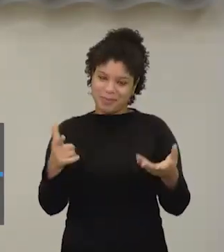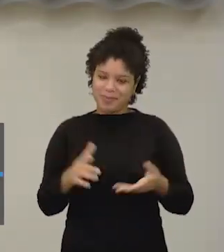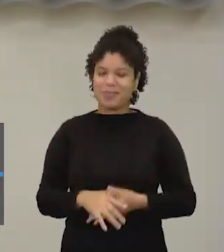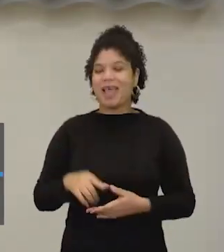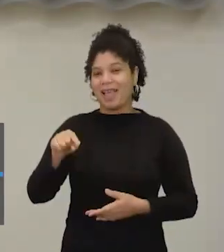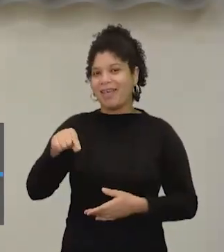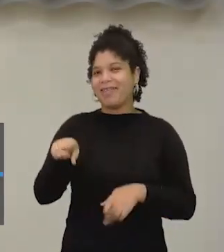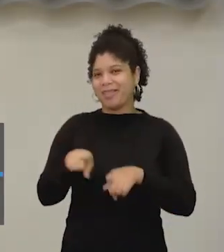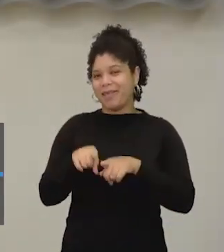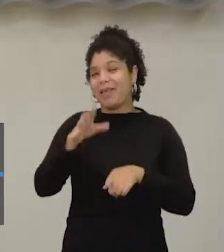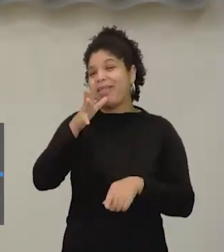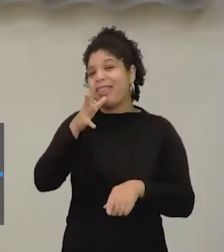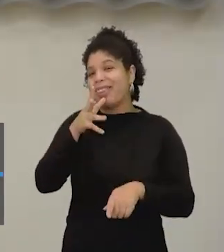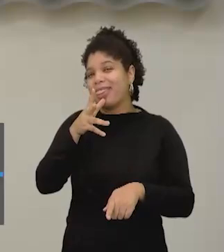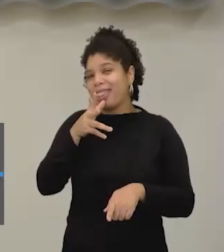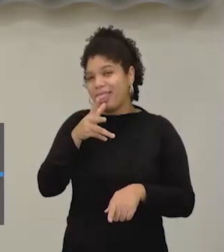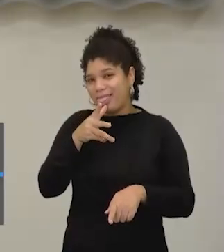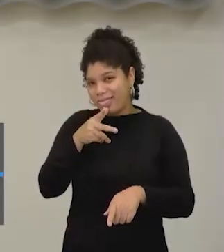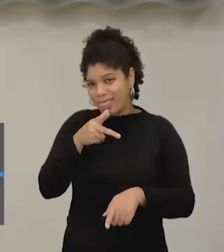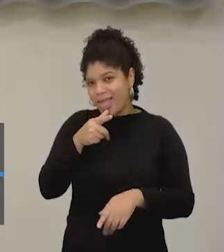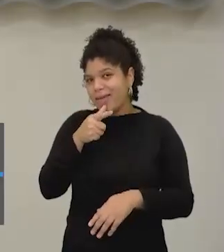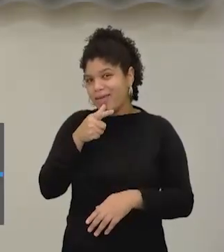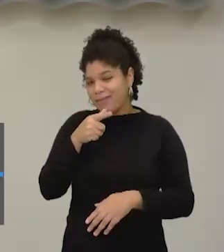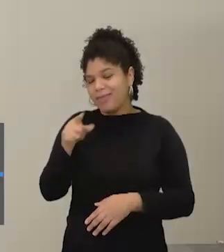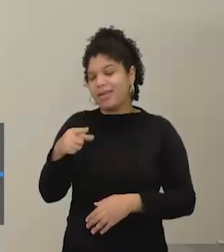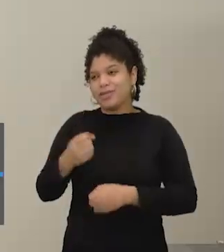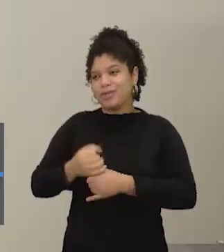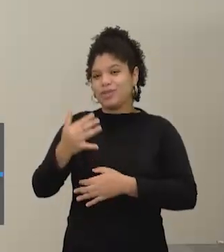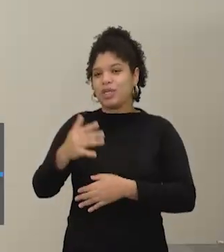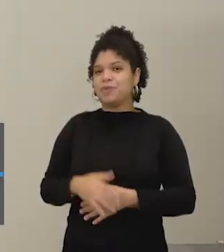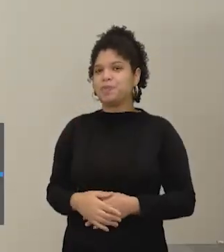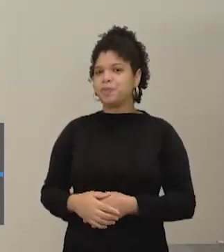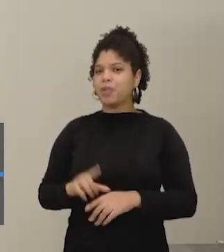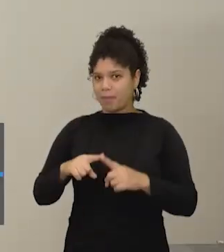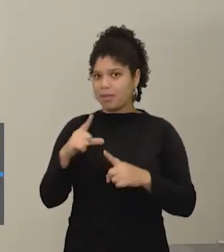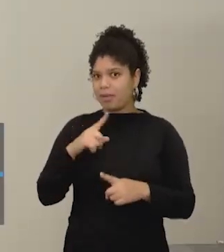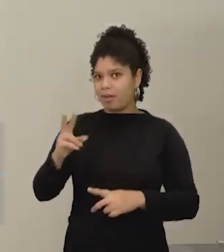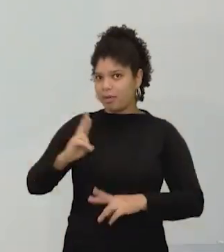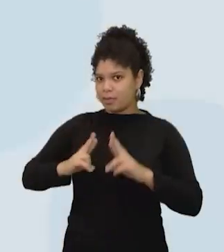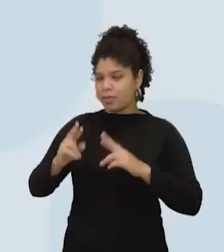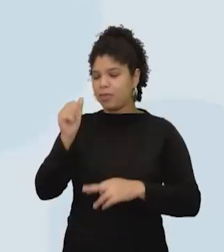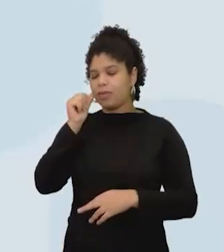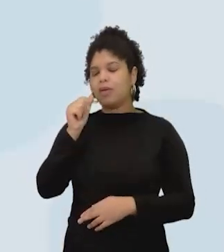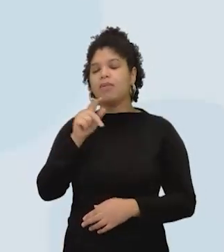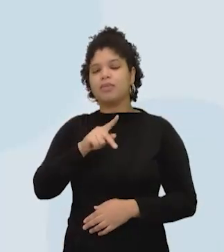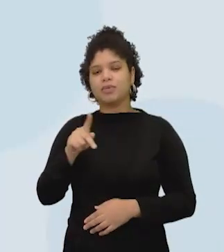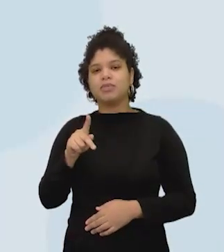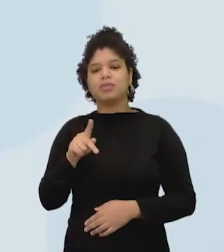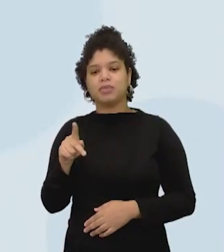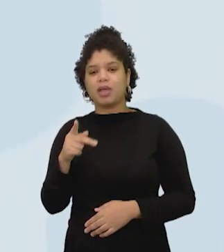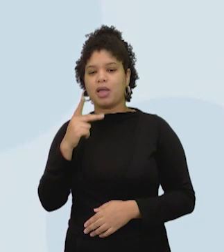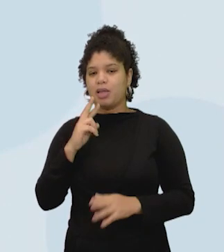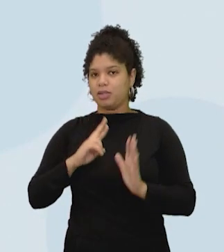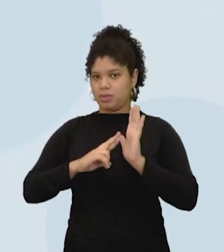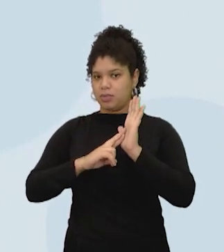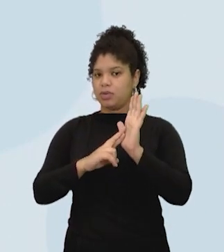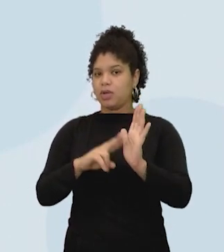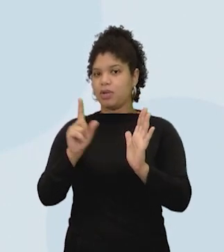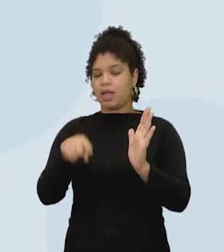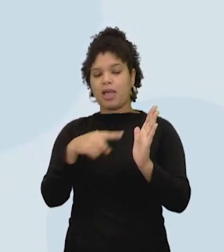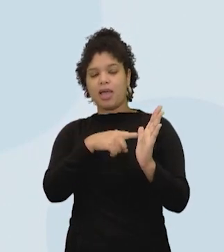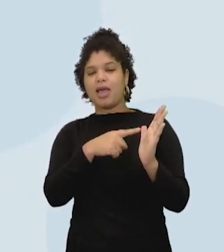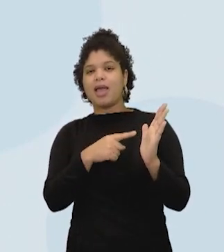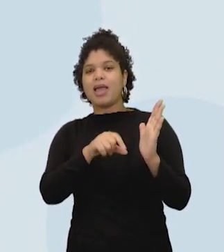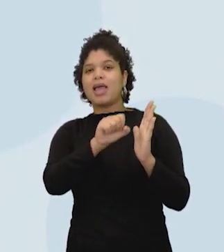Professora Luzinete, representação. Muito bom. É isso aí, turma. Novamente, a parte técnica bem resumida, tá?